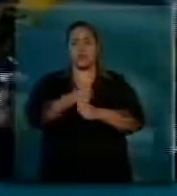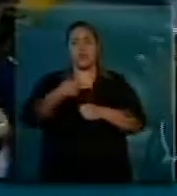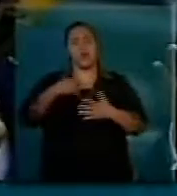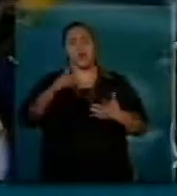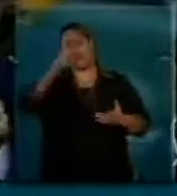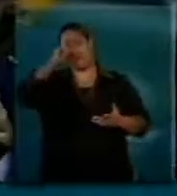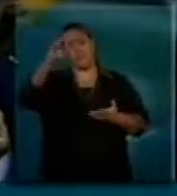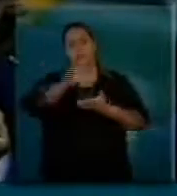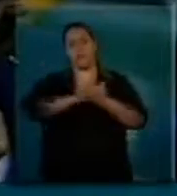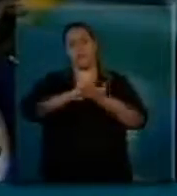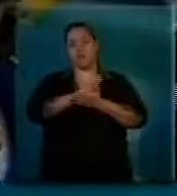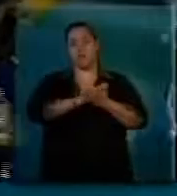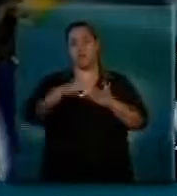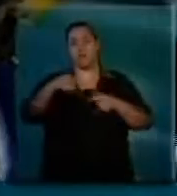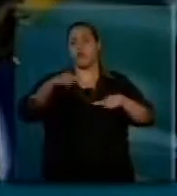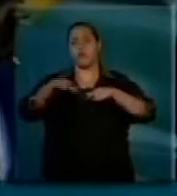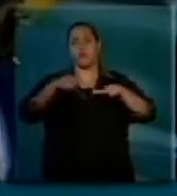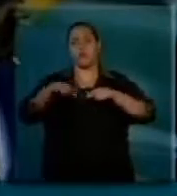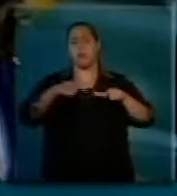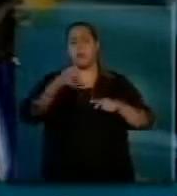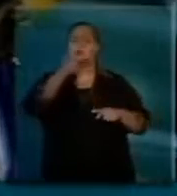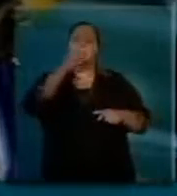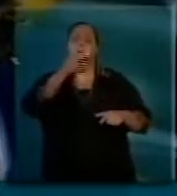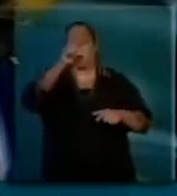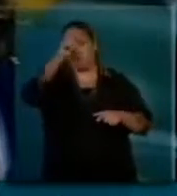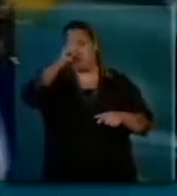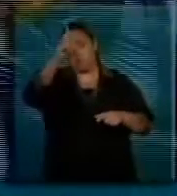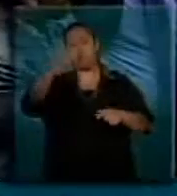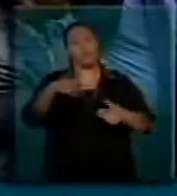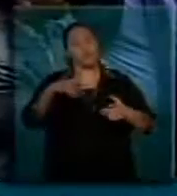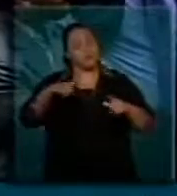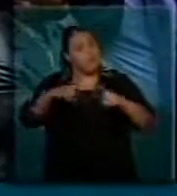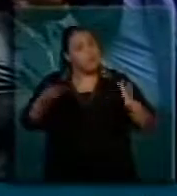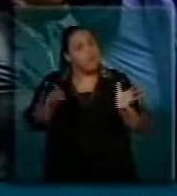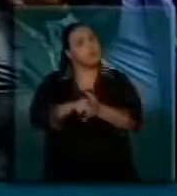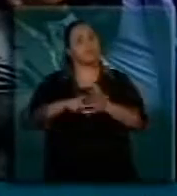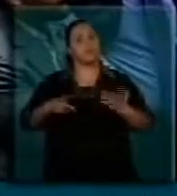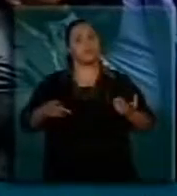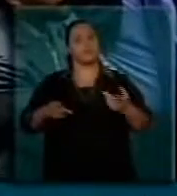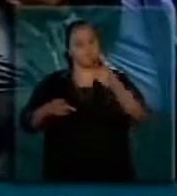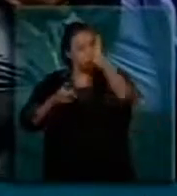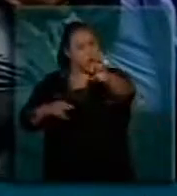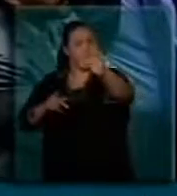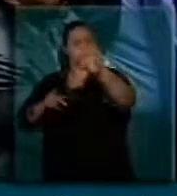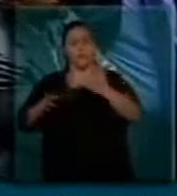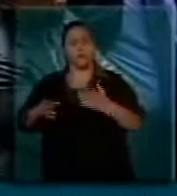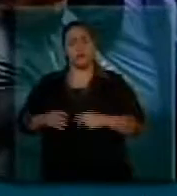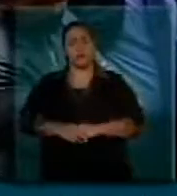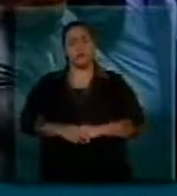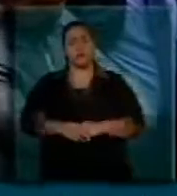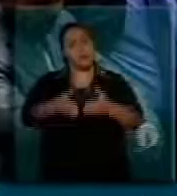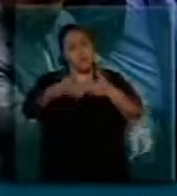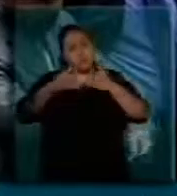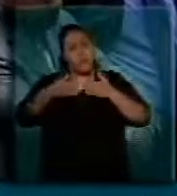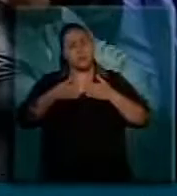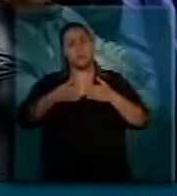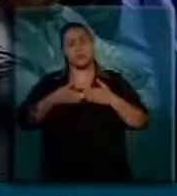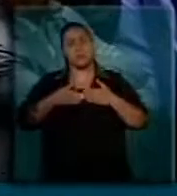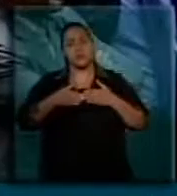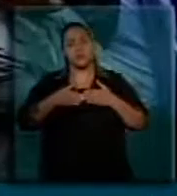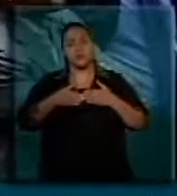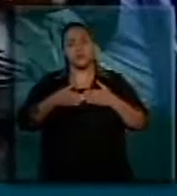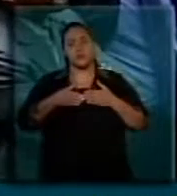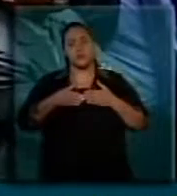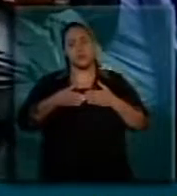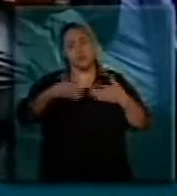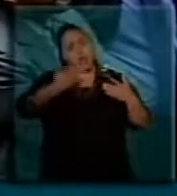inventando nenhum pretexto. Não trabalho com pretexto, trabalho com ideias e acredito que Vossa Excelência também. Portanto, peço a Vossa Excelência que trate seu